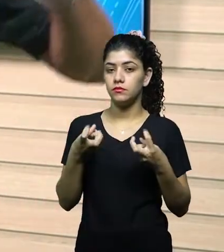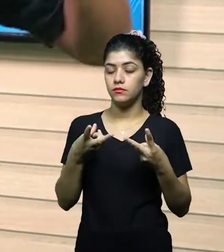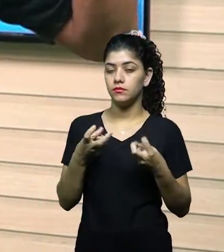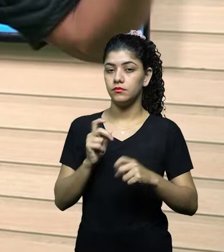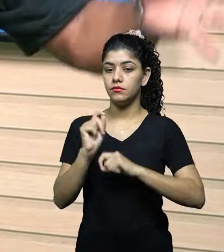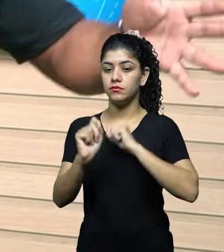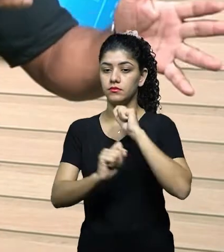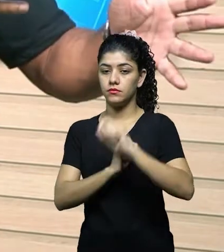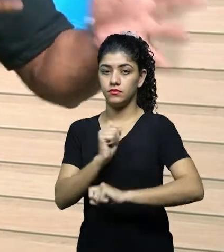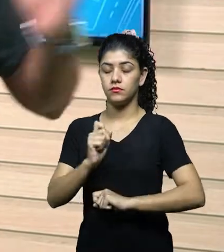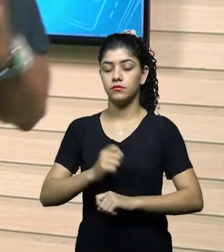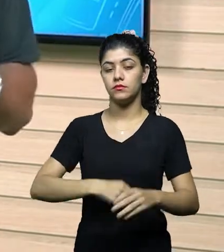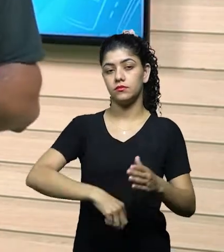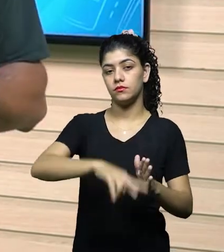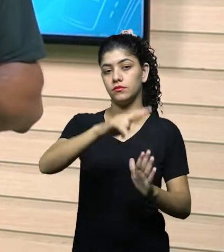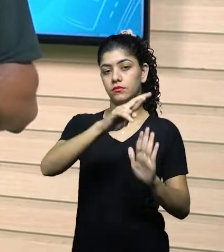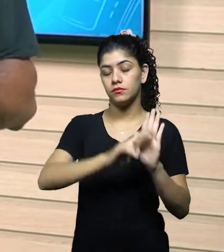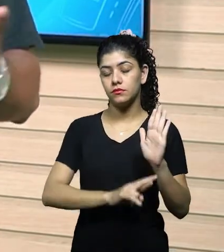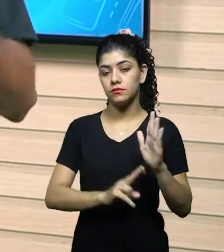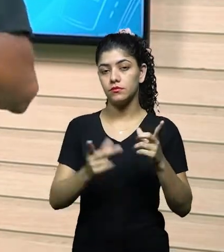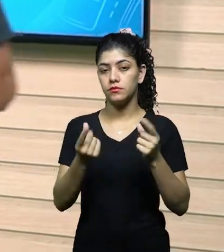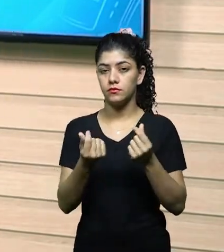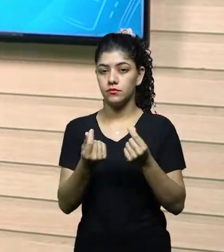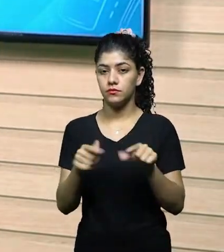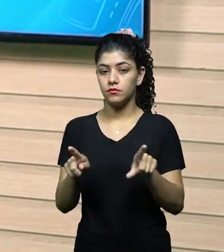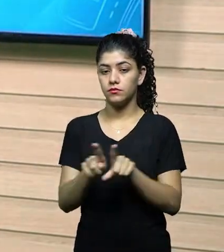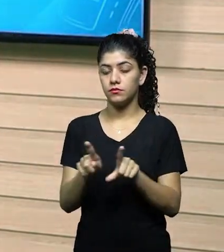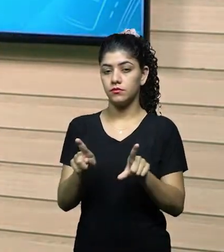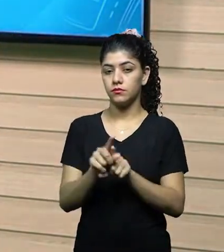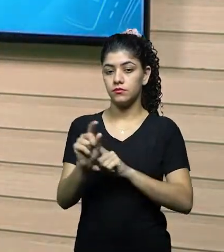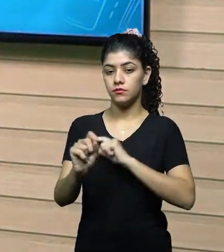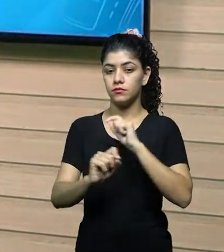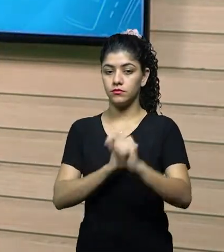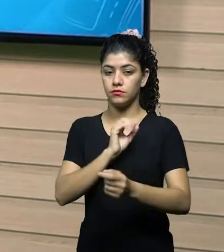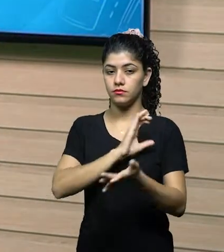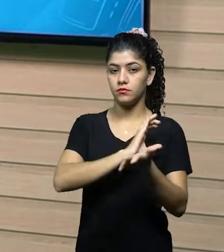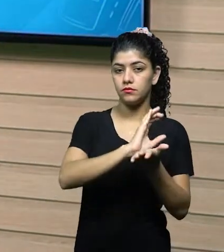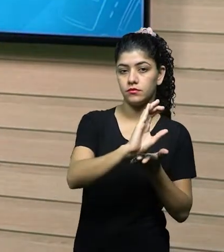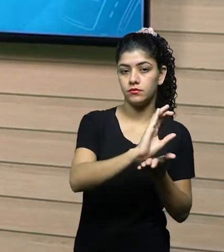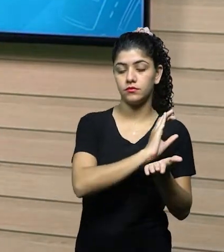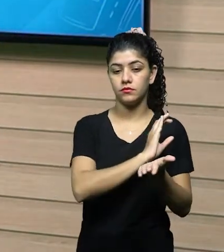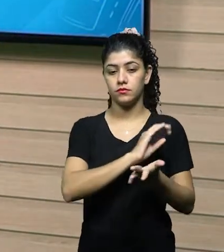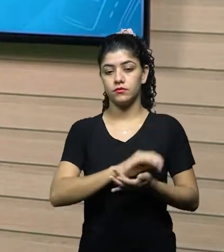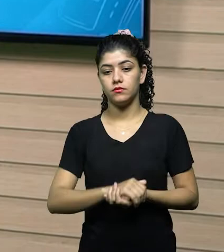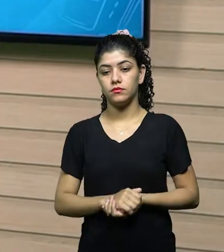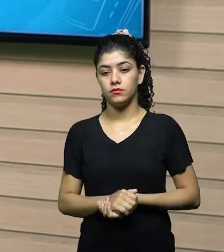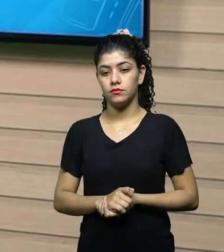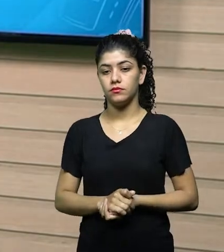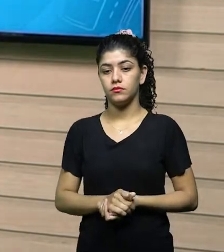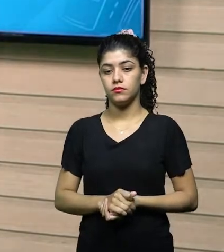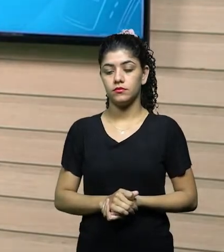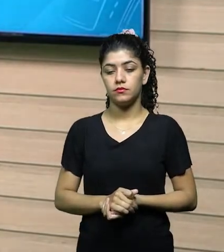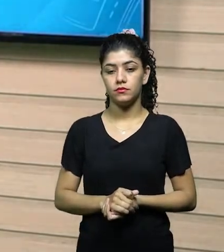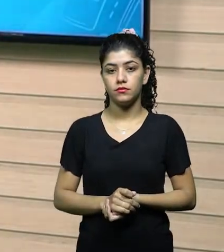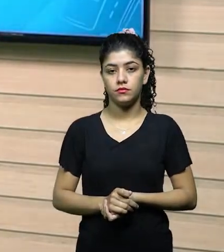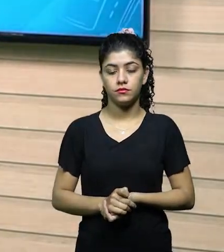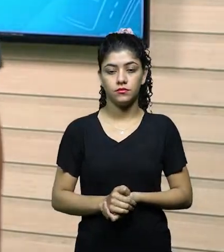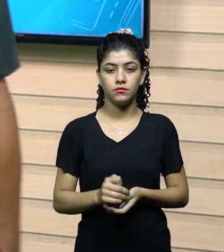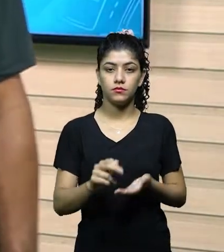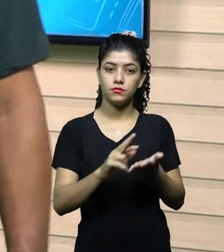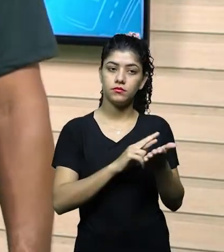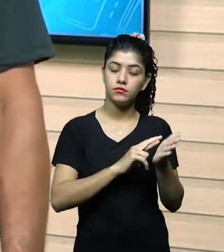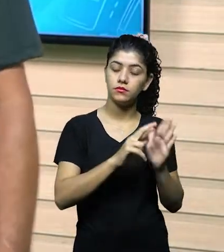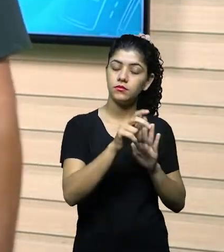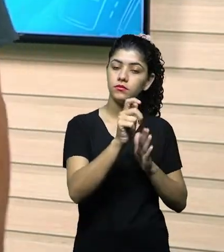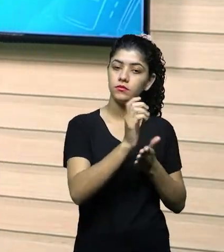reconhecidas no relatório financeiro e no relatório contábil, como as saídas de recursos são reconhecidas no relatório